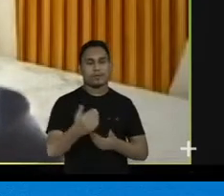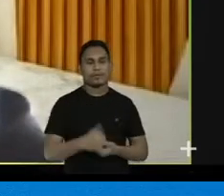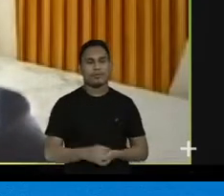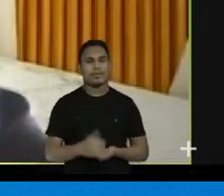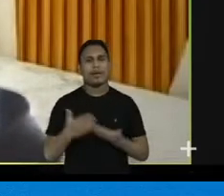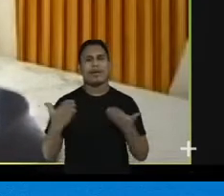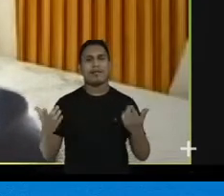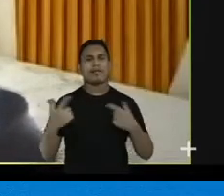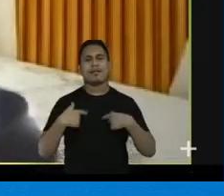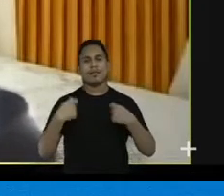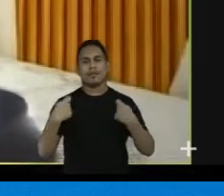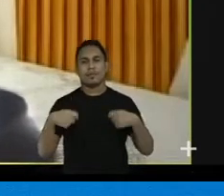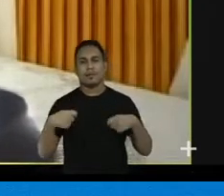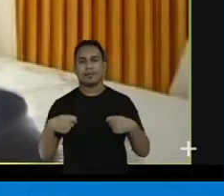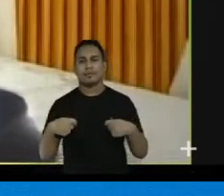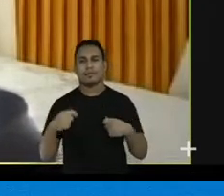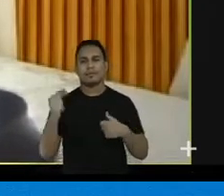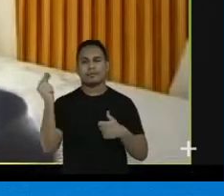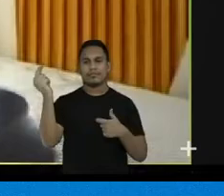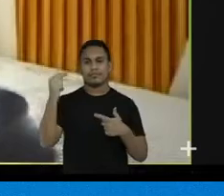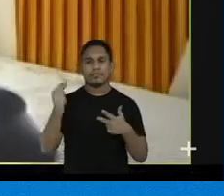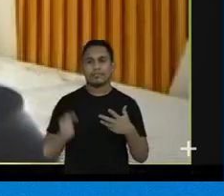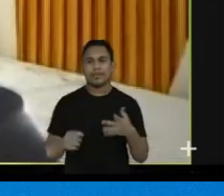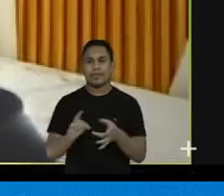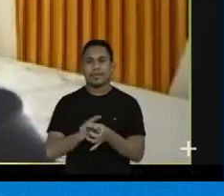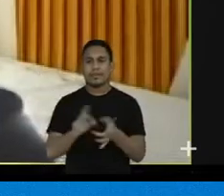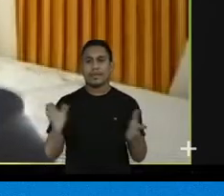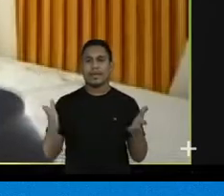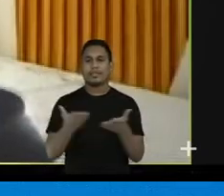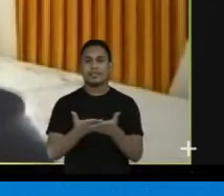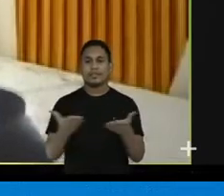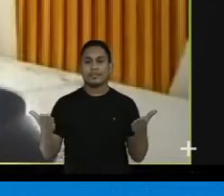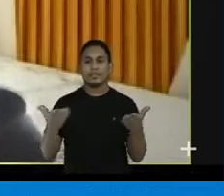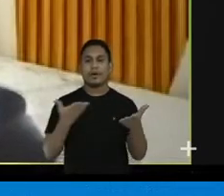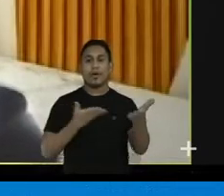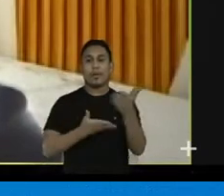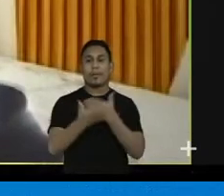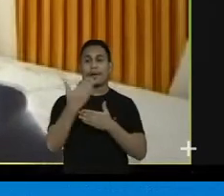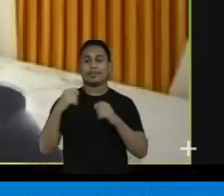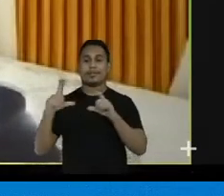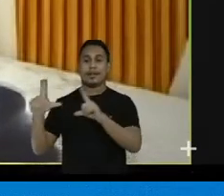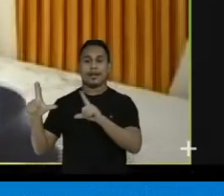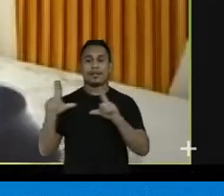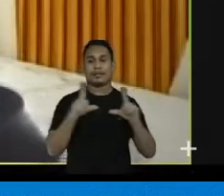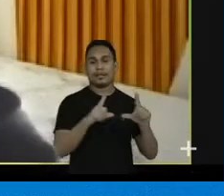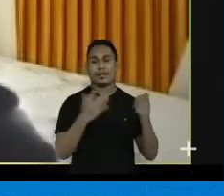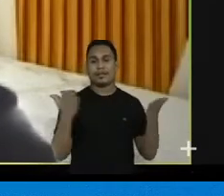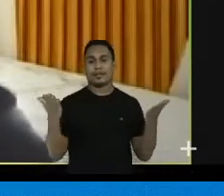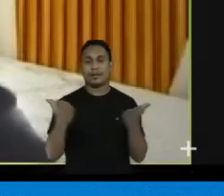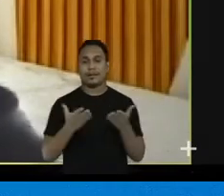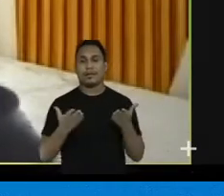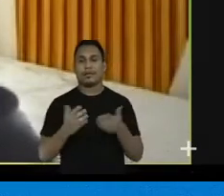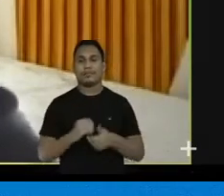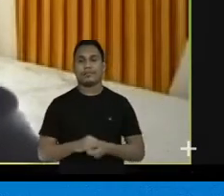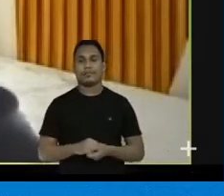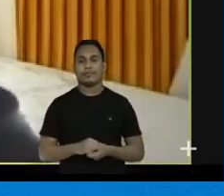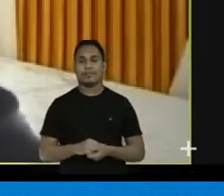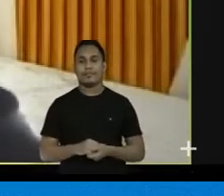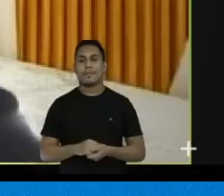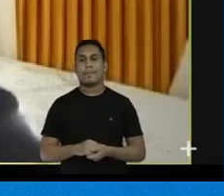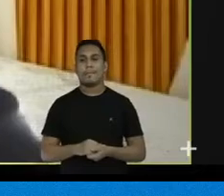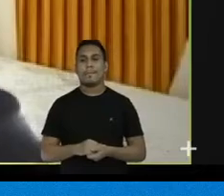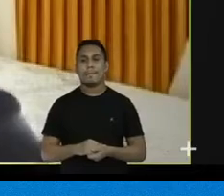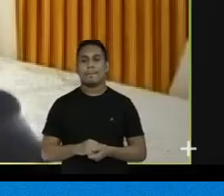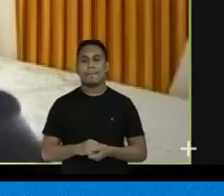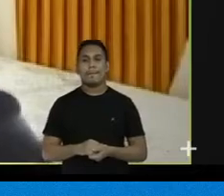vocês me deixem compartilhar a tela, pessoal, aqui do do Zoom, tá? Vocês têm que me liberar aqui